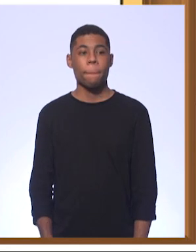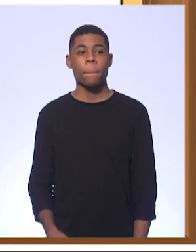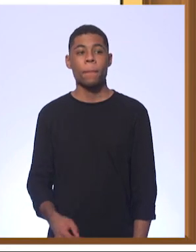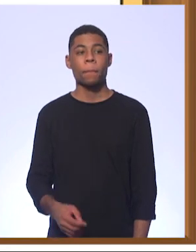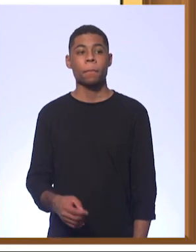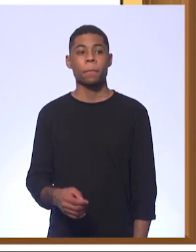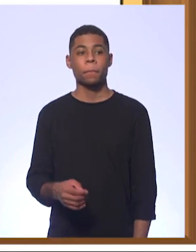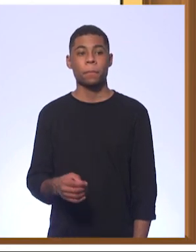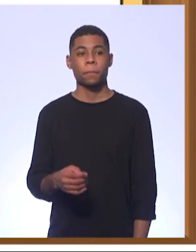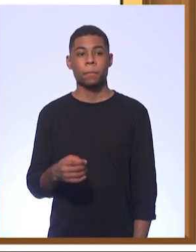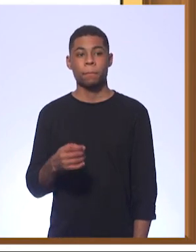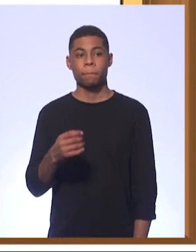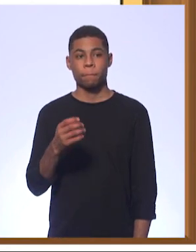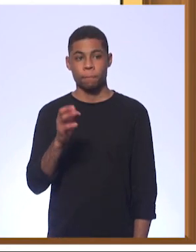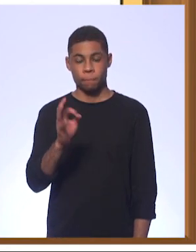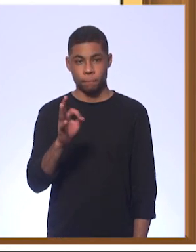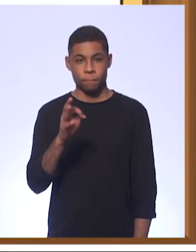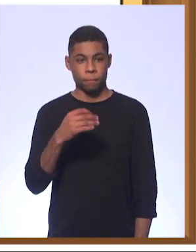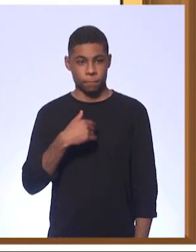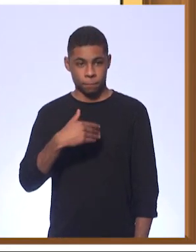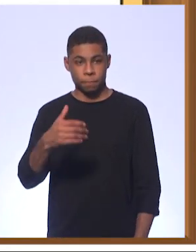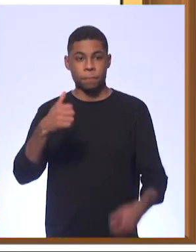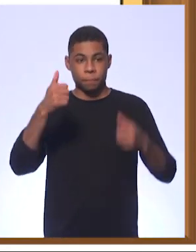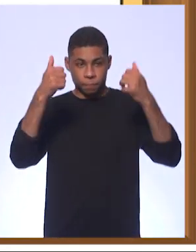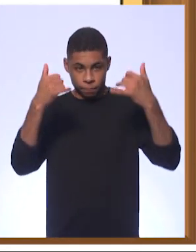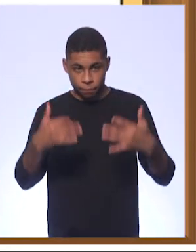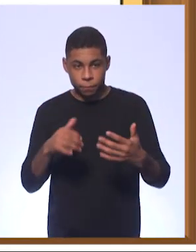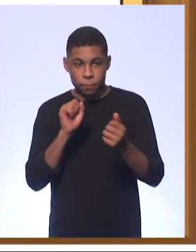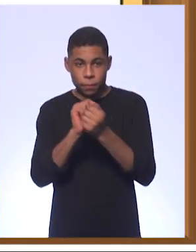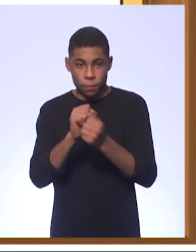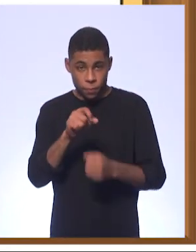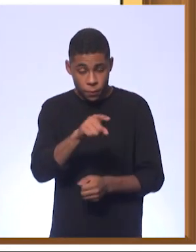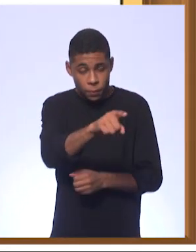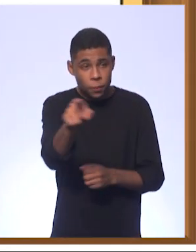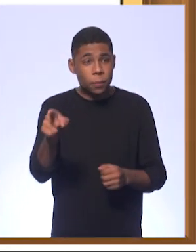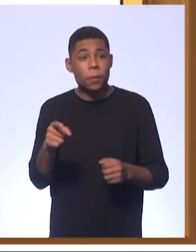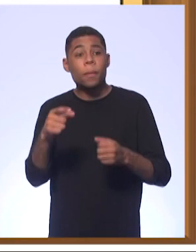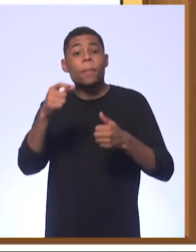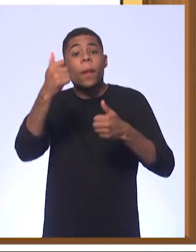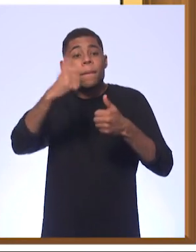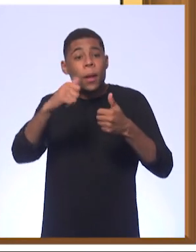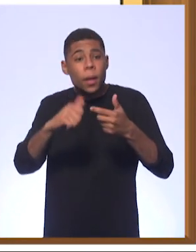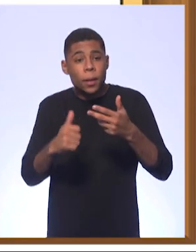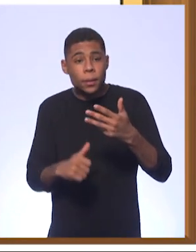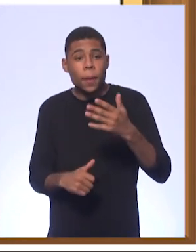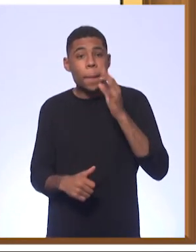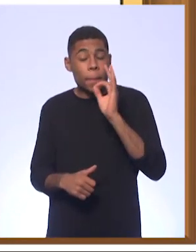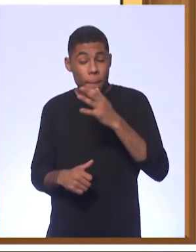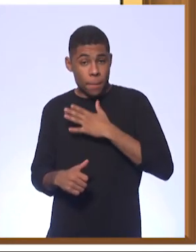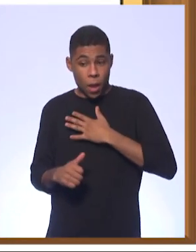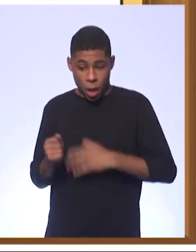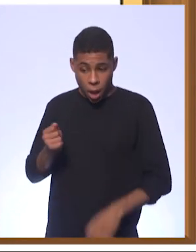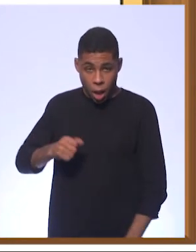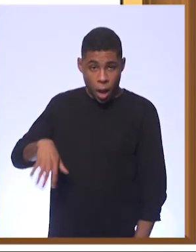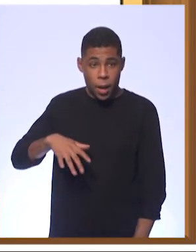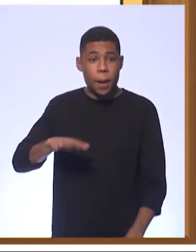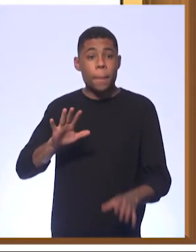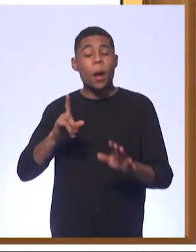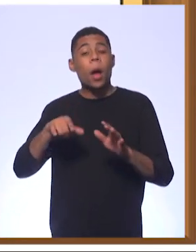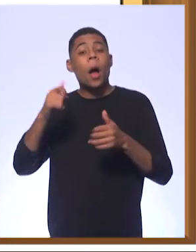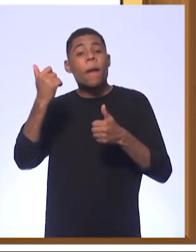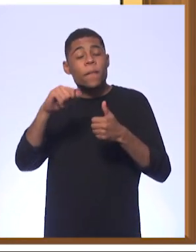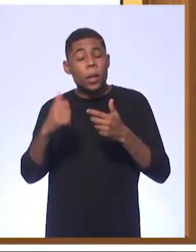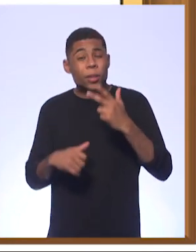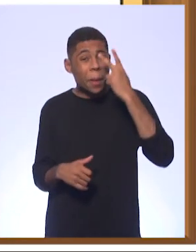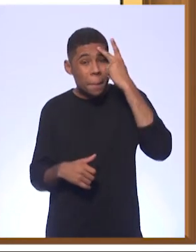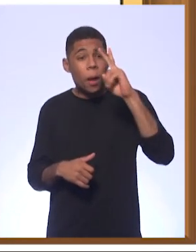Eu, basicamente, vou falar com vocês da avaliação, é a minha área, mas é a avaliação